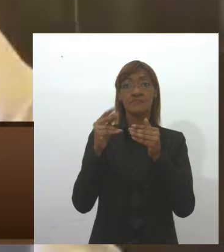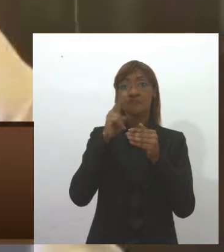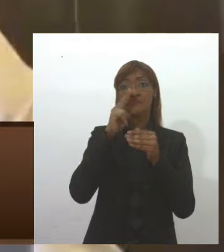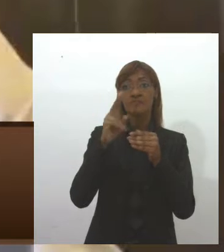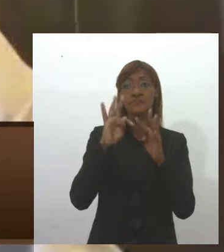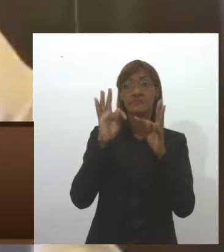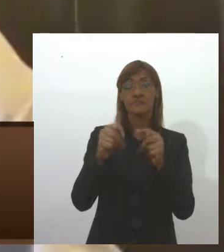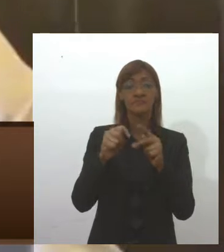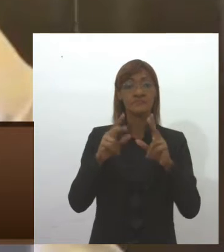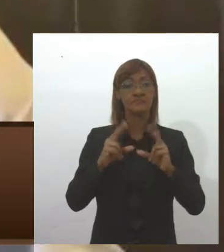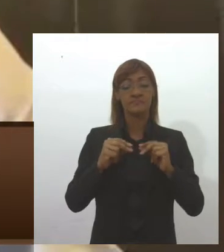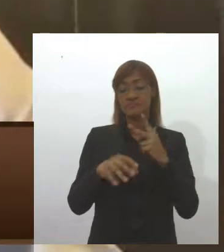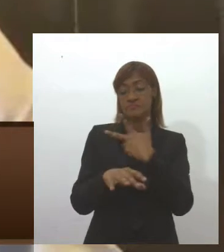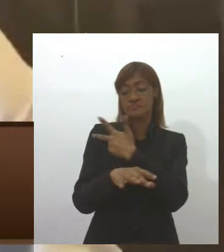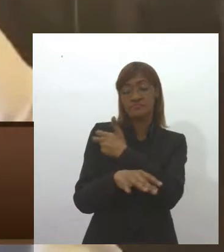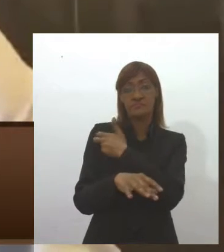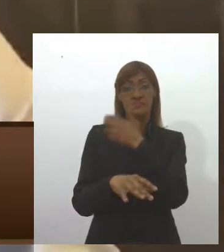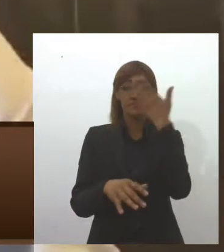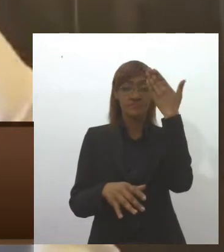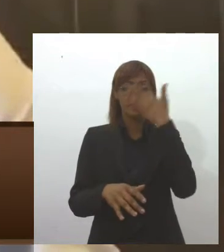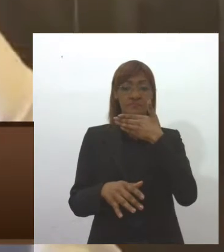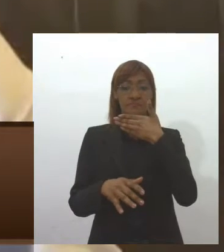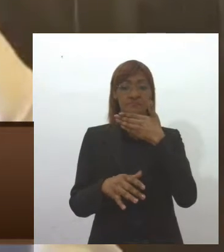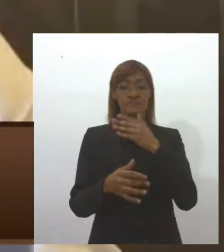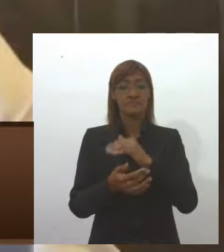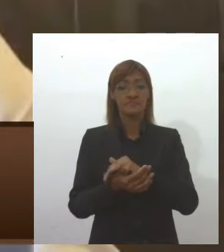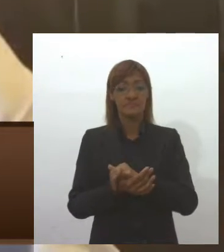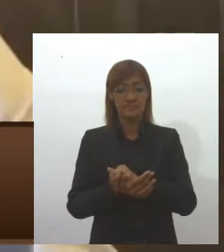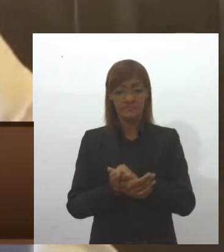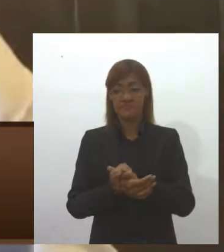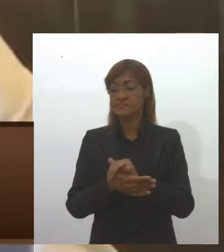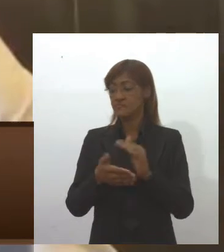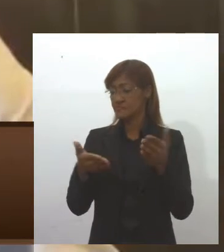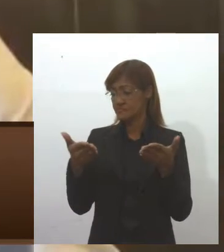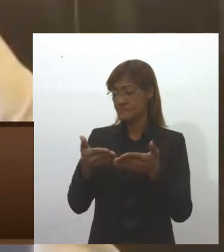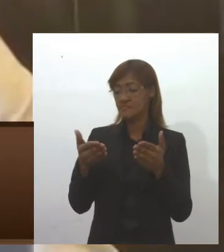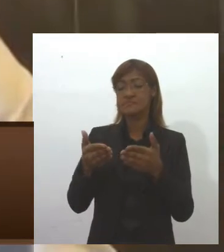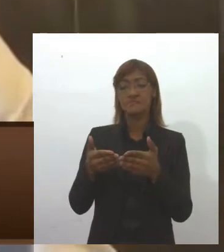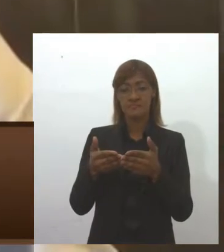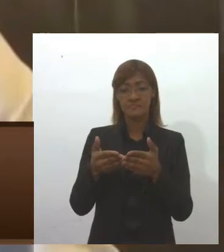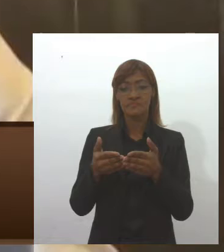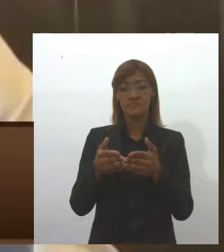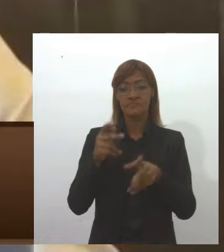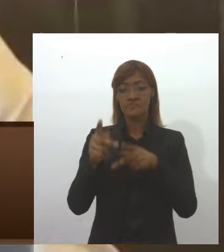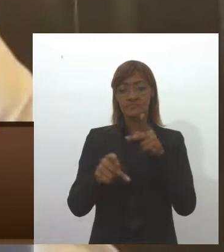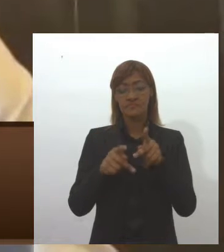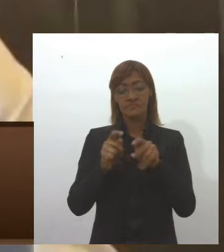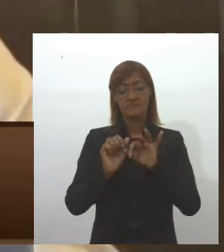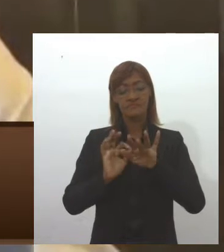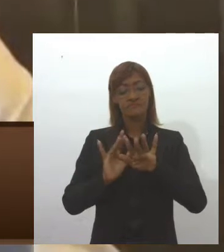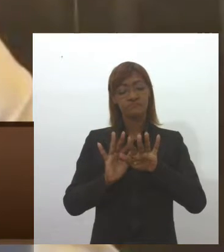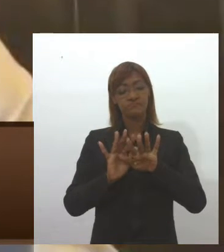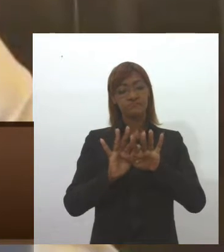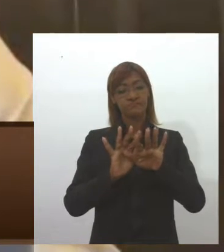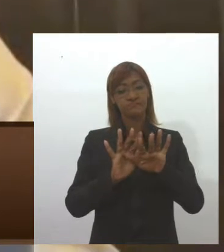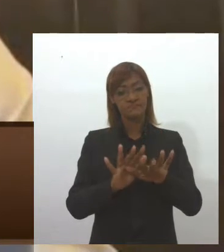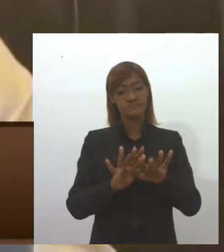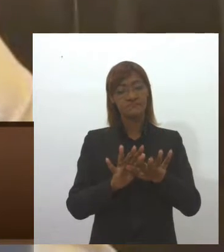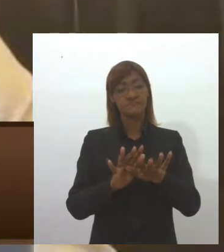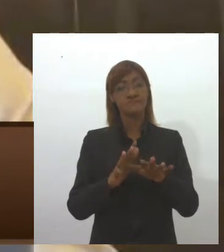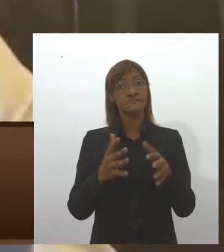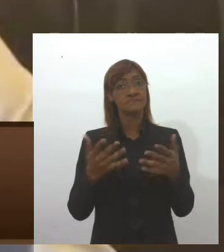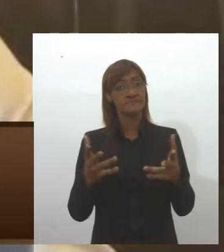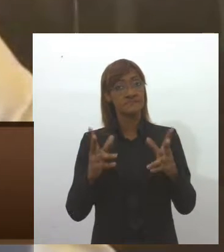Então, tem se provado que a vacinação está avançando, as pessoas estão se vacinando e o Brasil, graças a Deus,